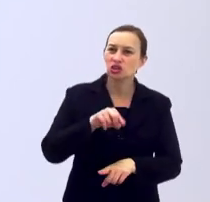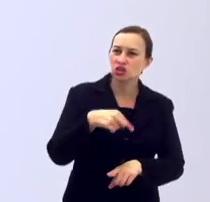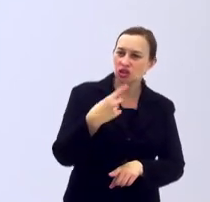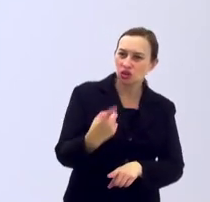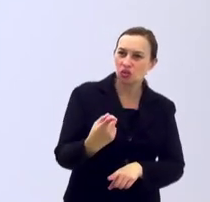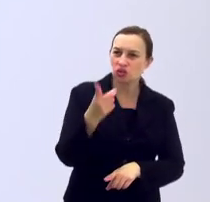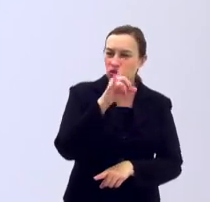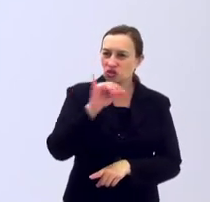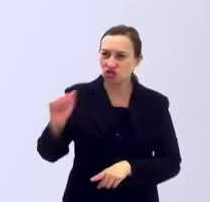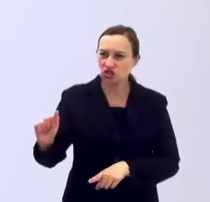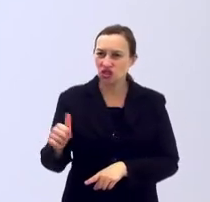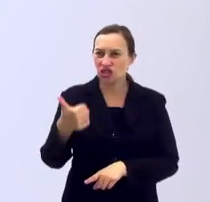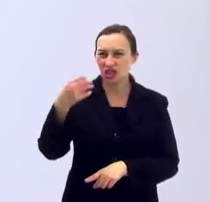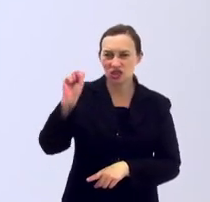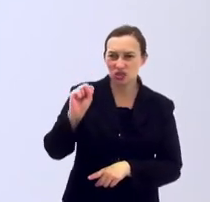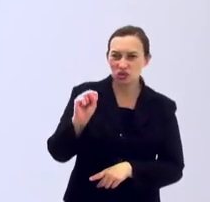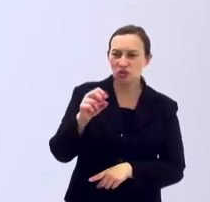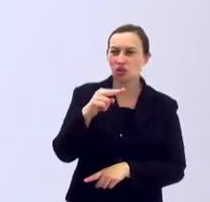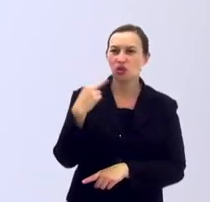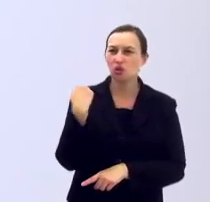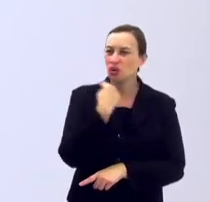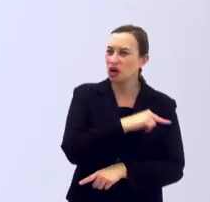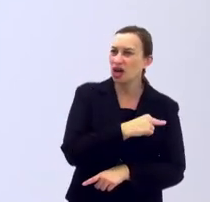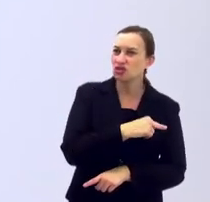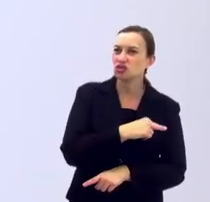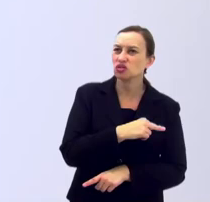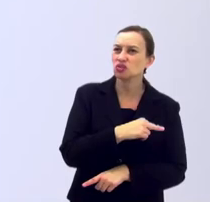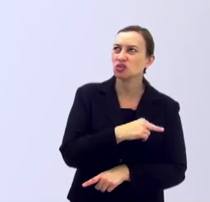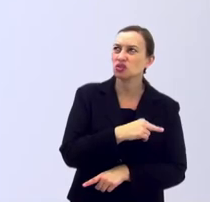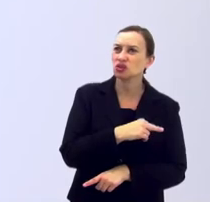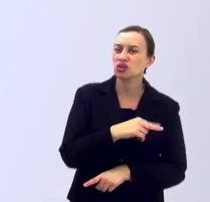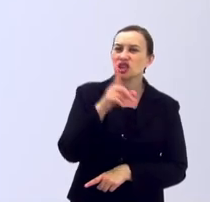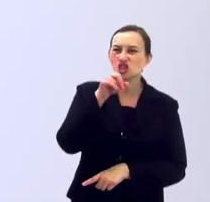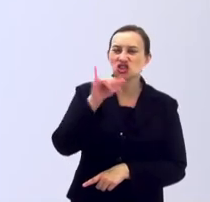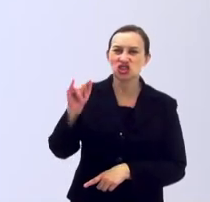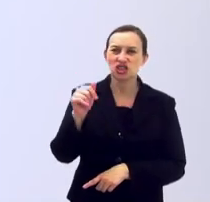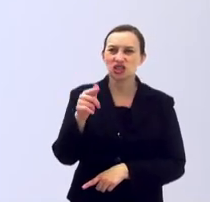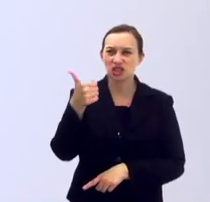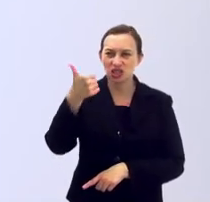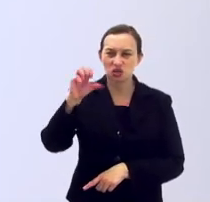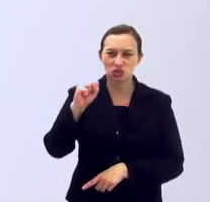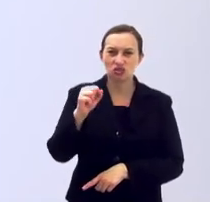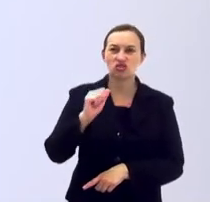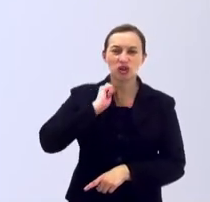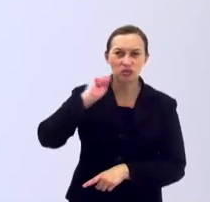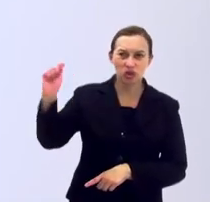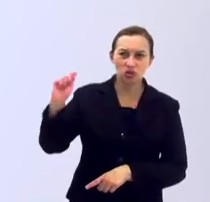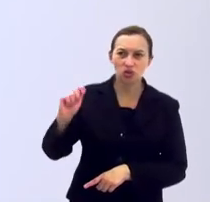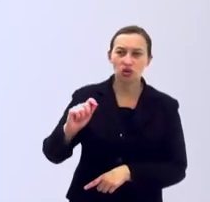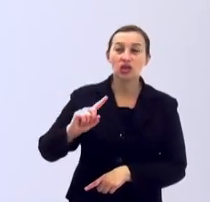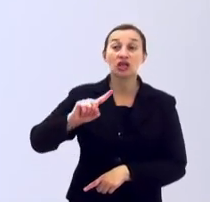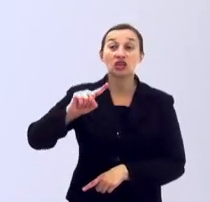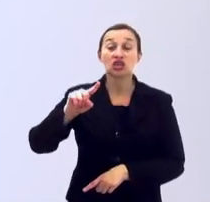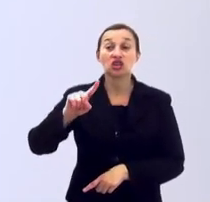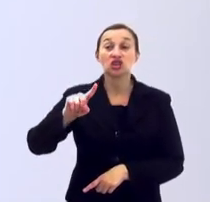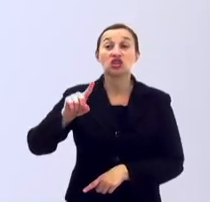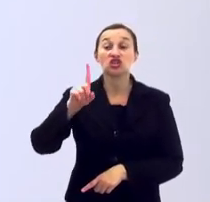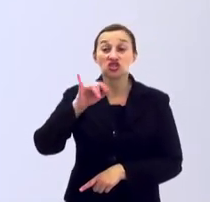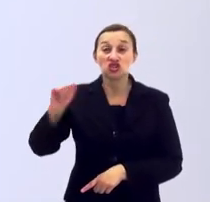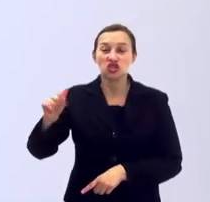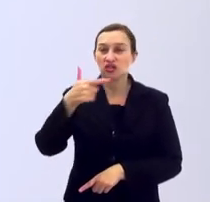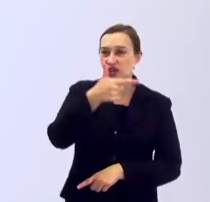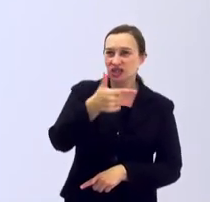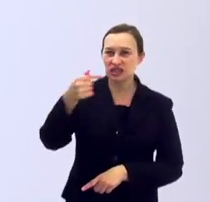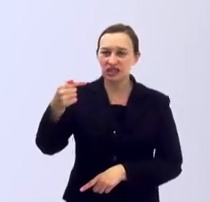outro dia, que é dia 18, esse dia do Holocausto é dia 18 de abril. Dia 27